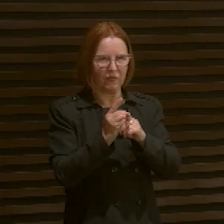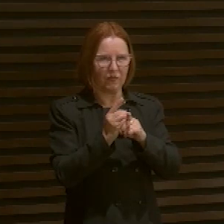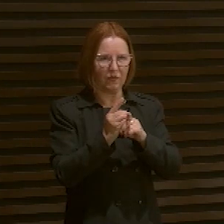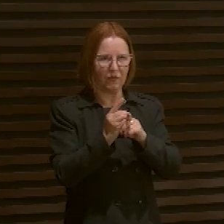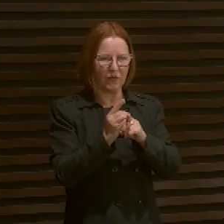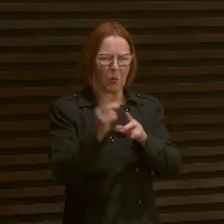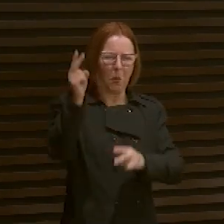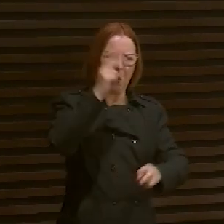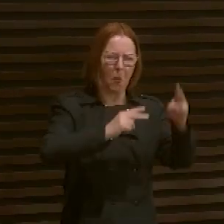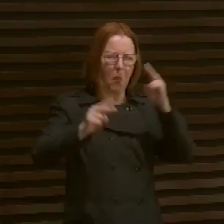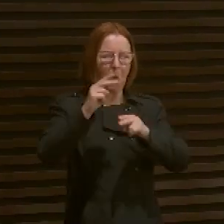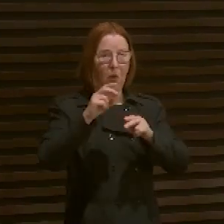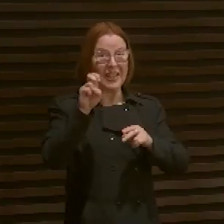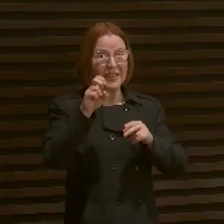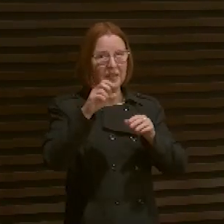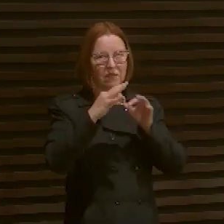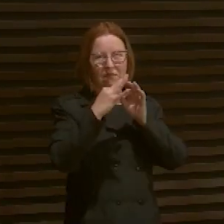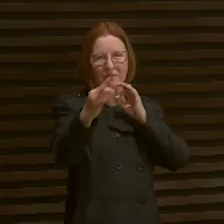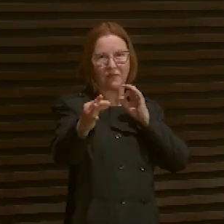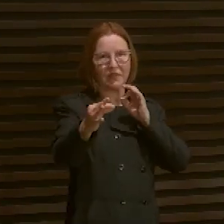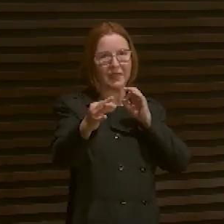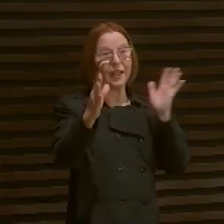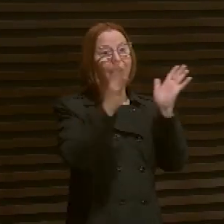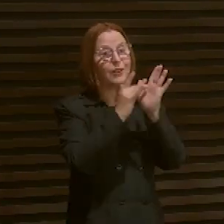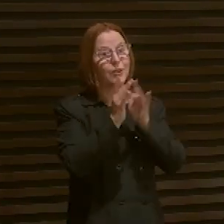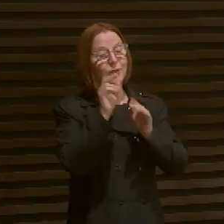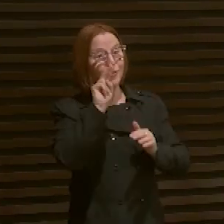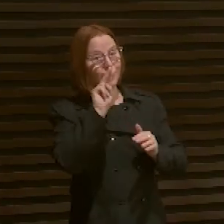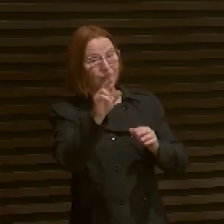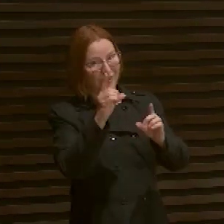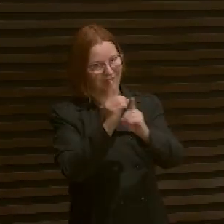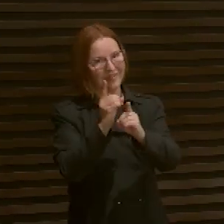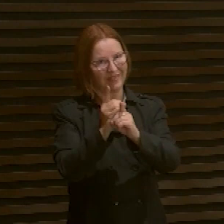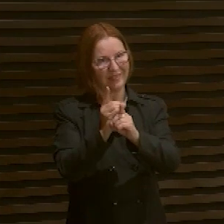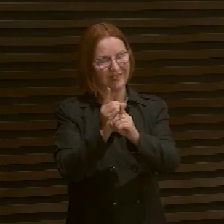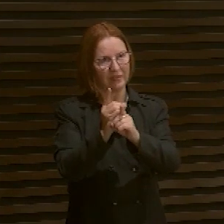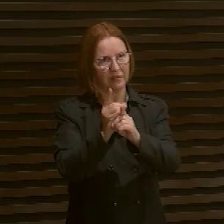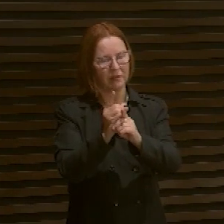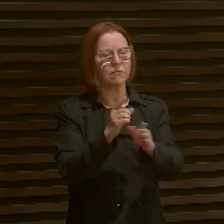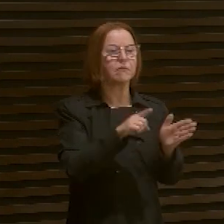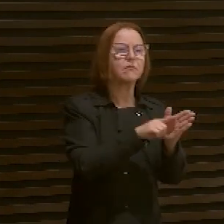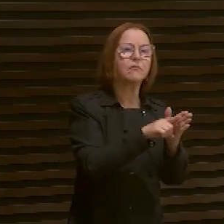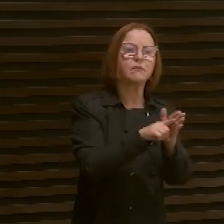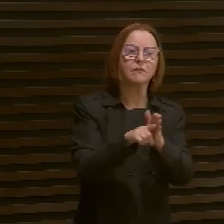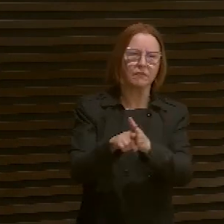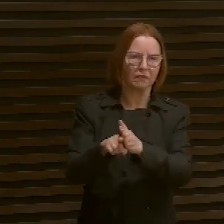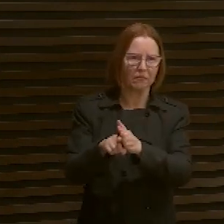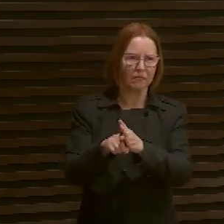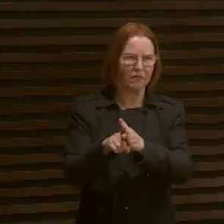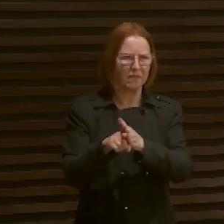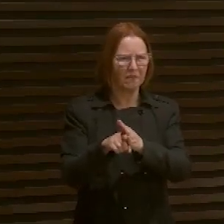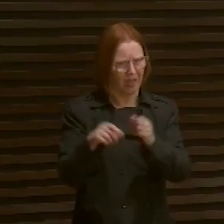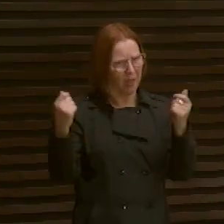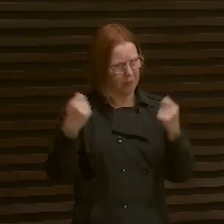de distância, Jesus estava vendo eles. Eu pergunto para você, como é